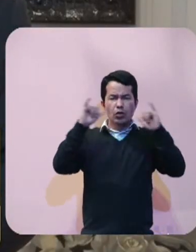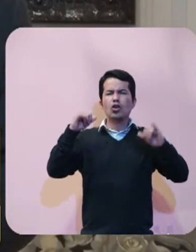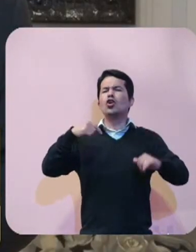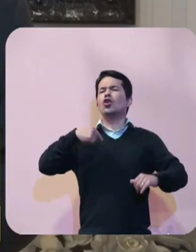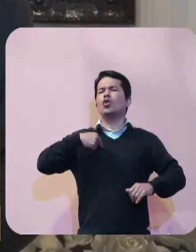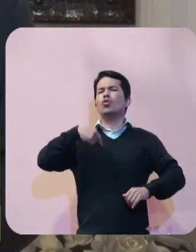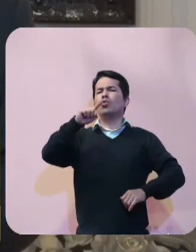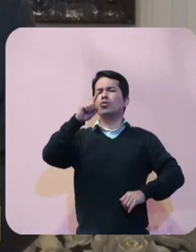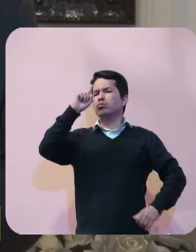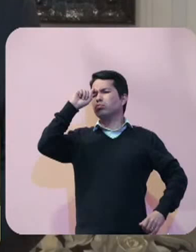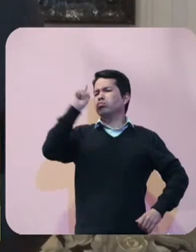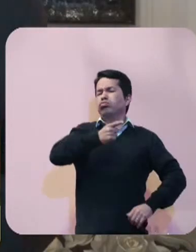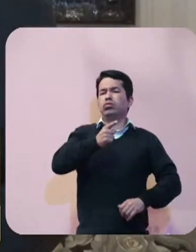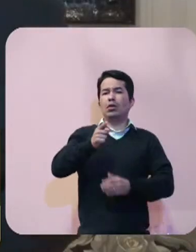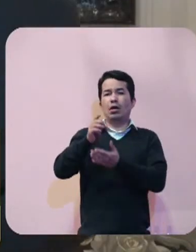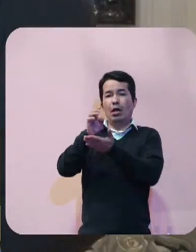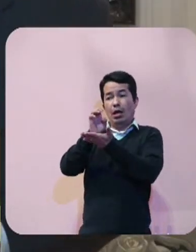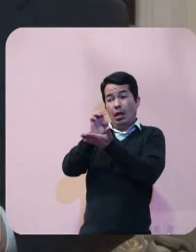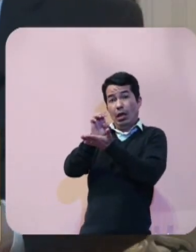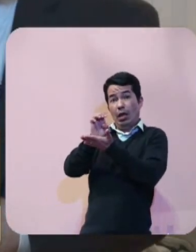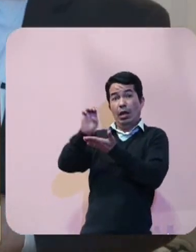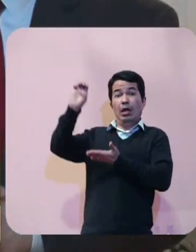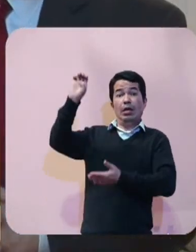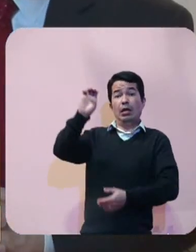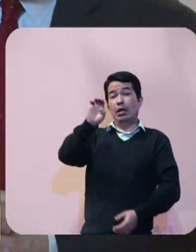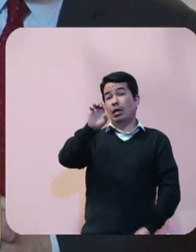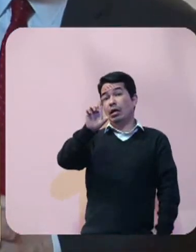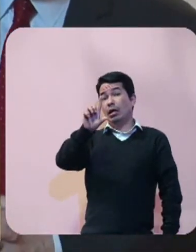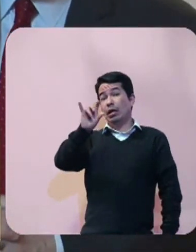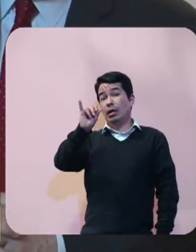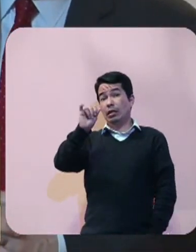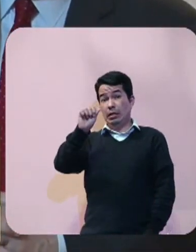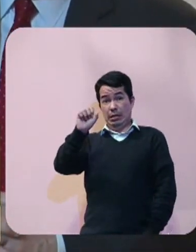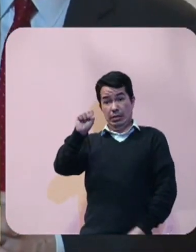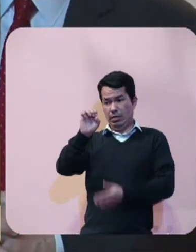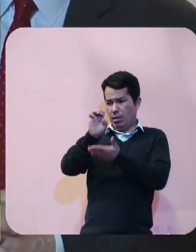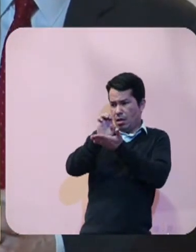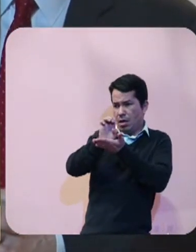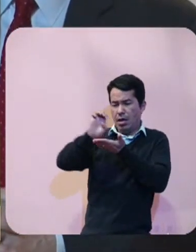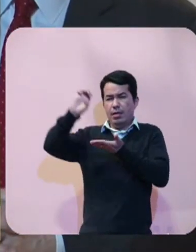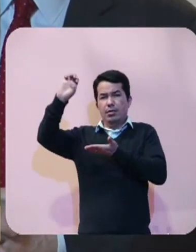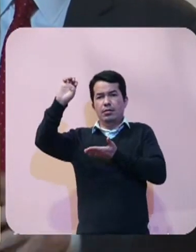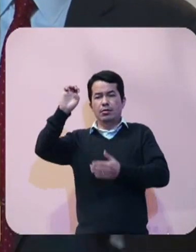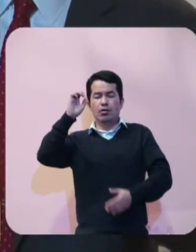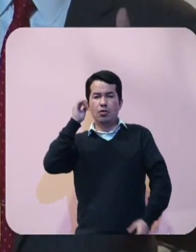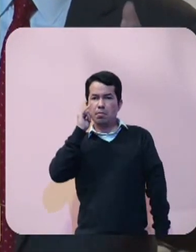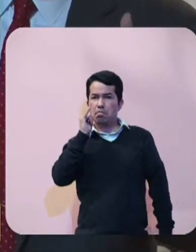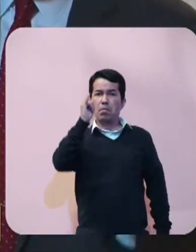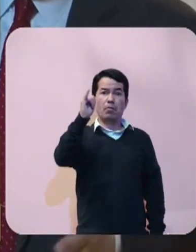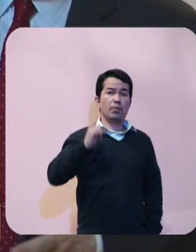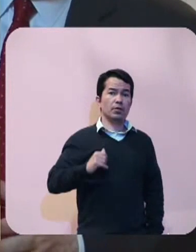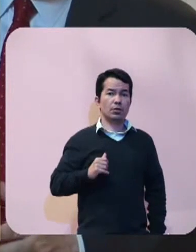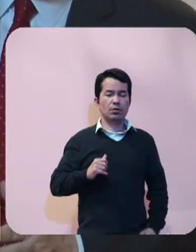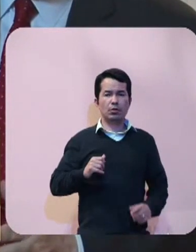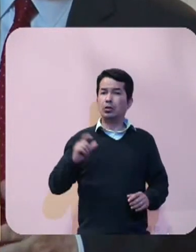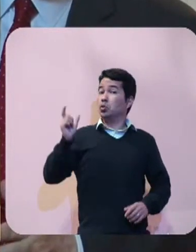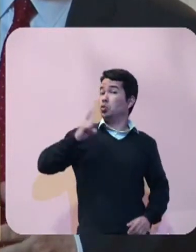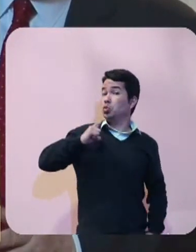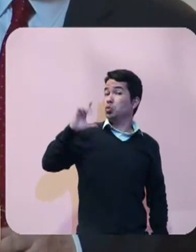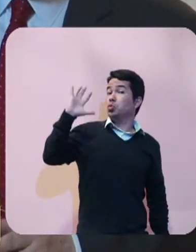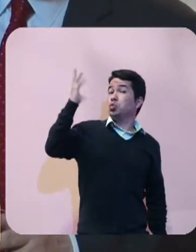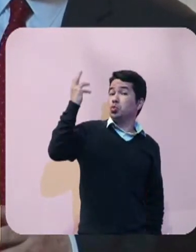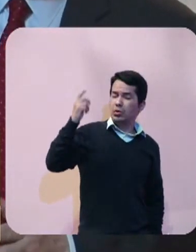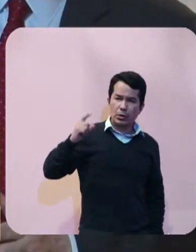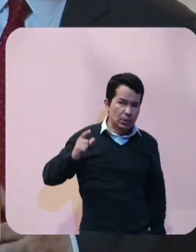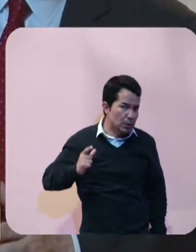Elias, mas antes que venha o grande e terrível dia do Senhor, e ele converterá o coração